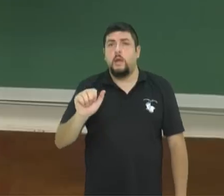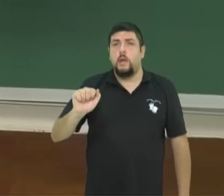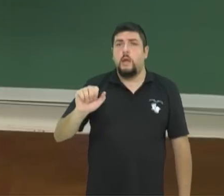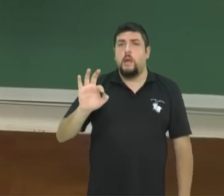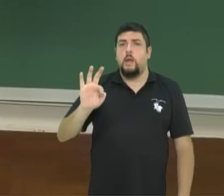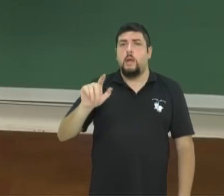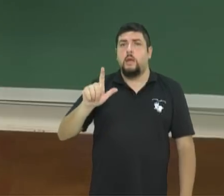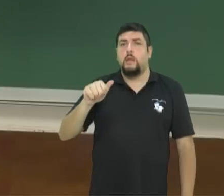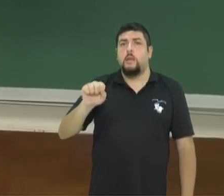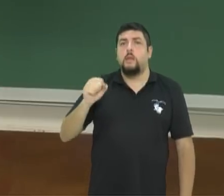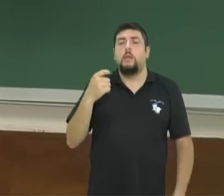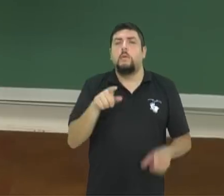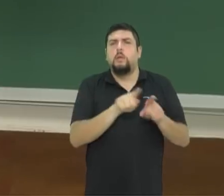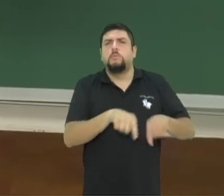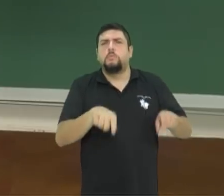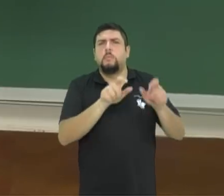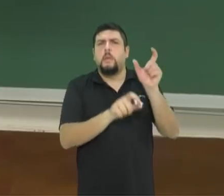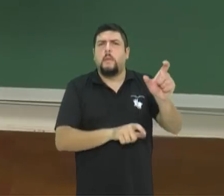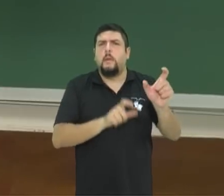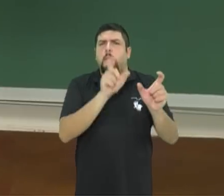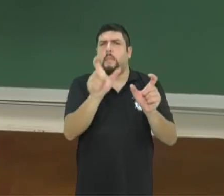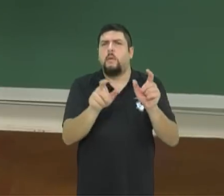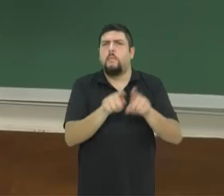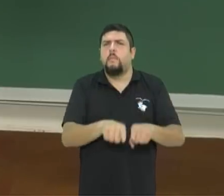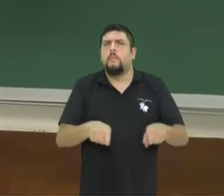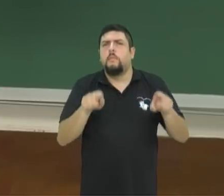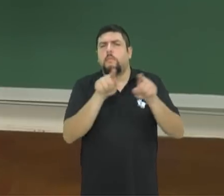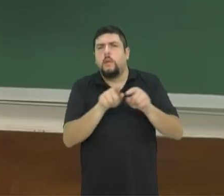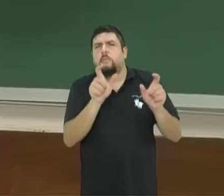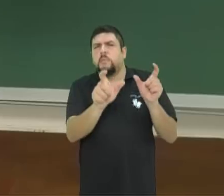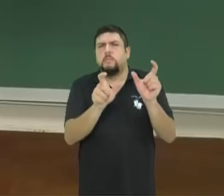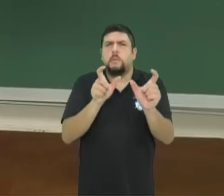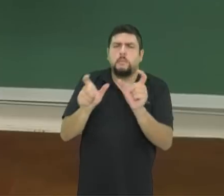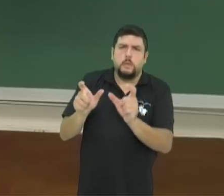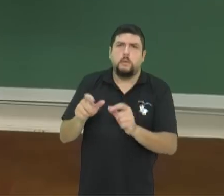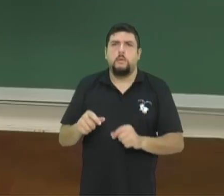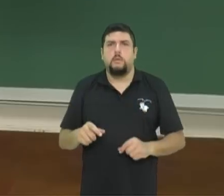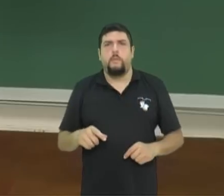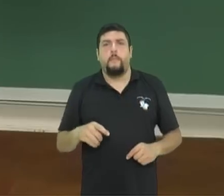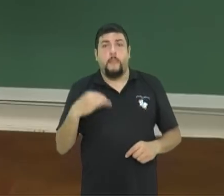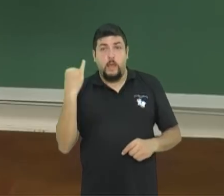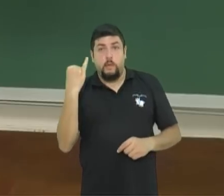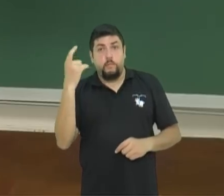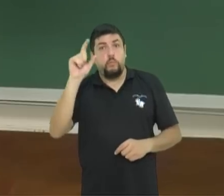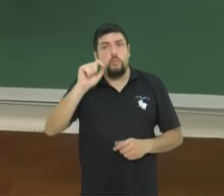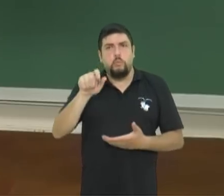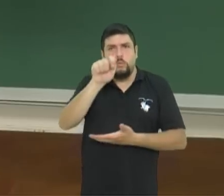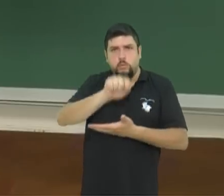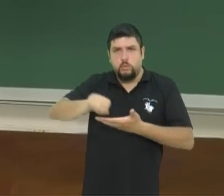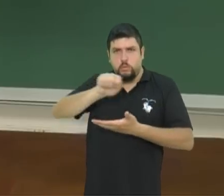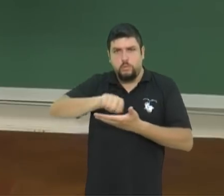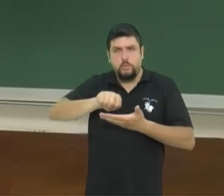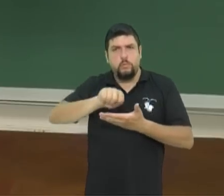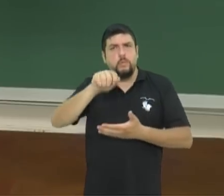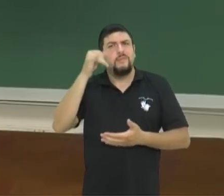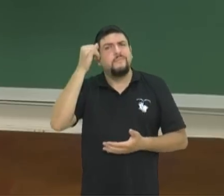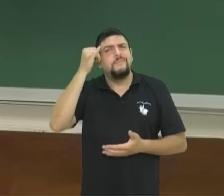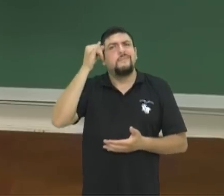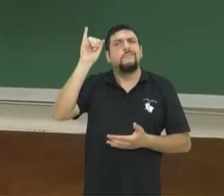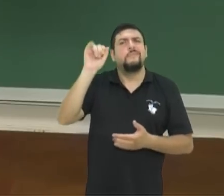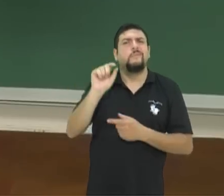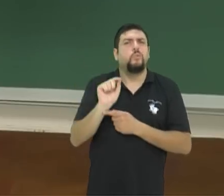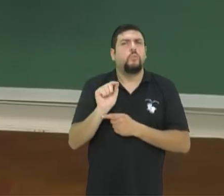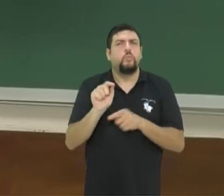Nessas frases aqui, porque vocês sempre aprendem que é importante a gente evitar de repetir desnecessariamente palavras no